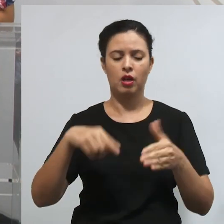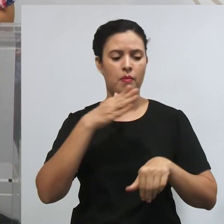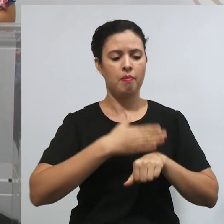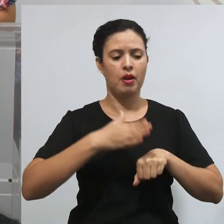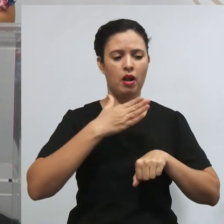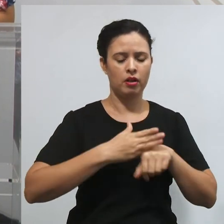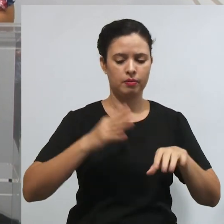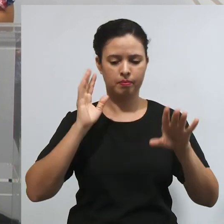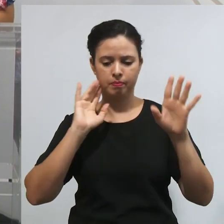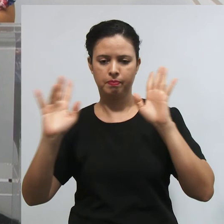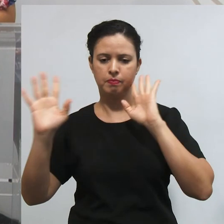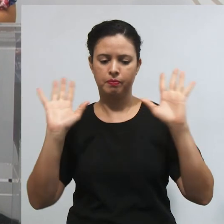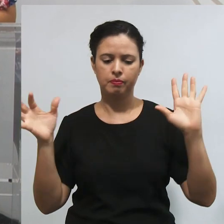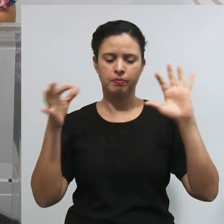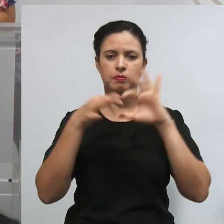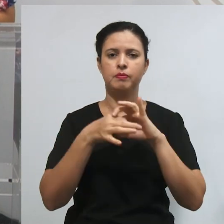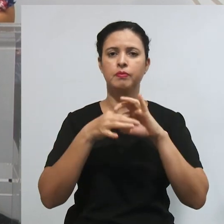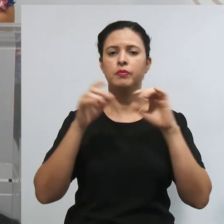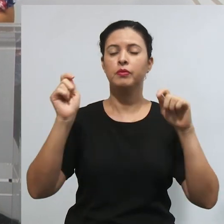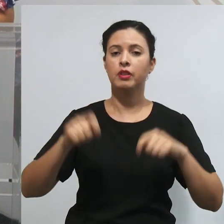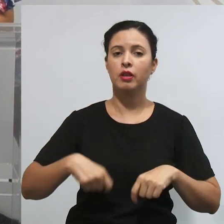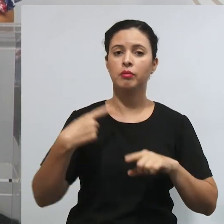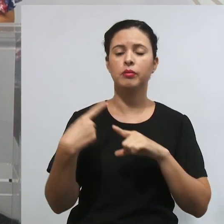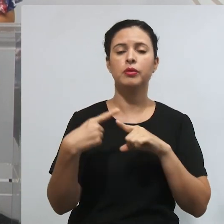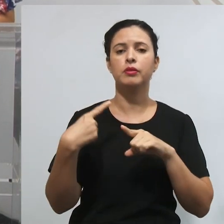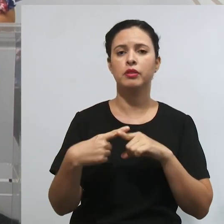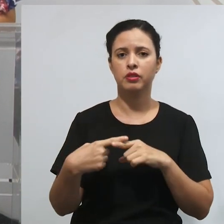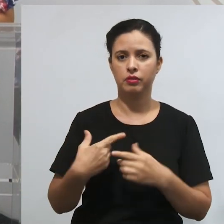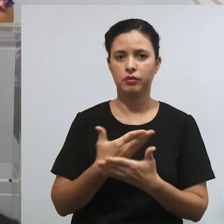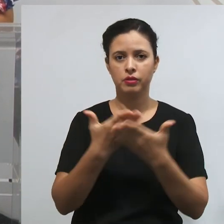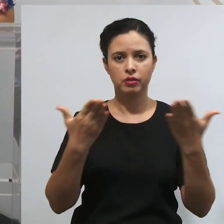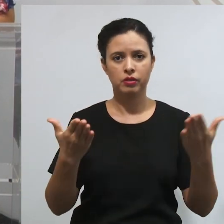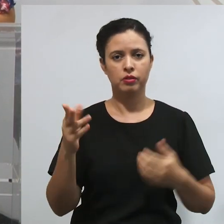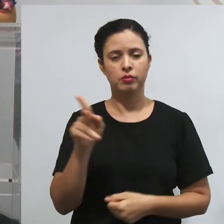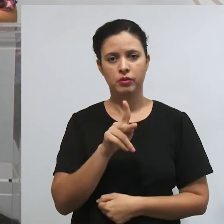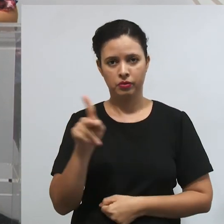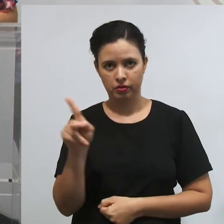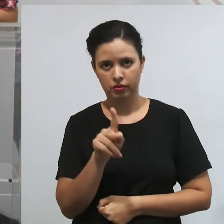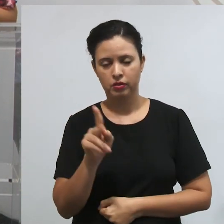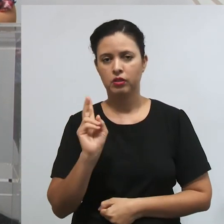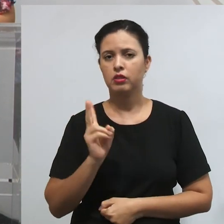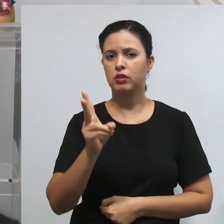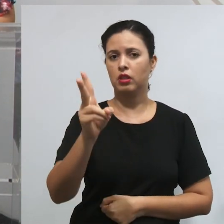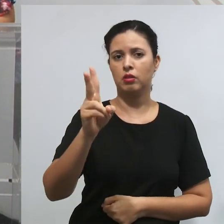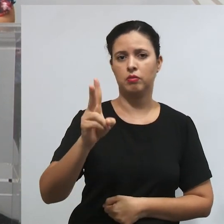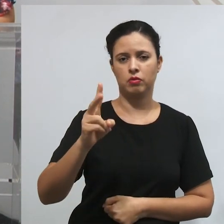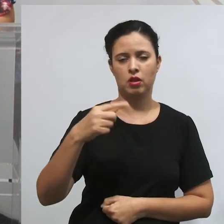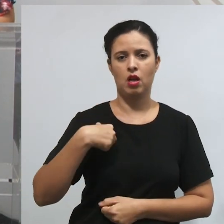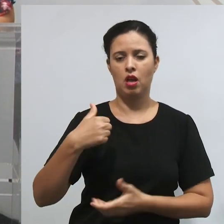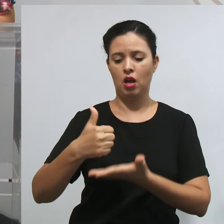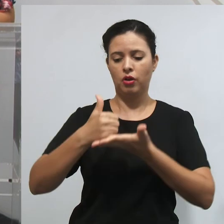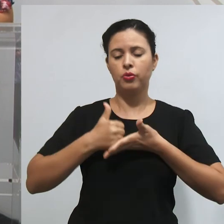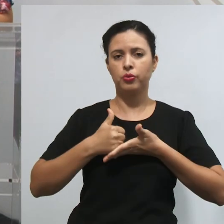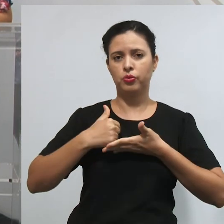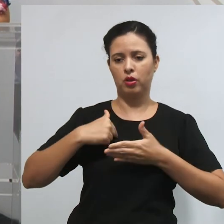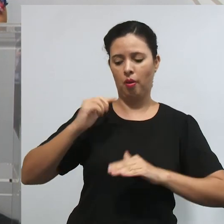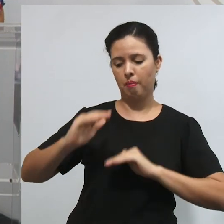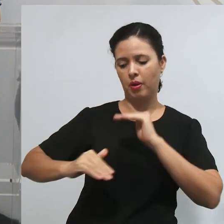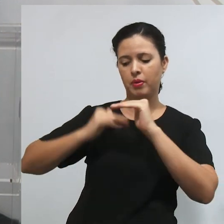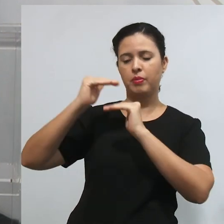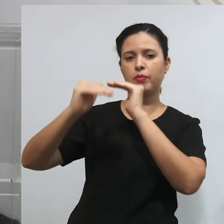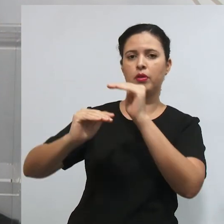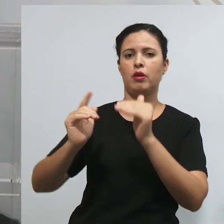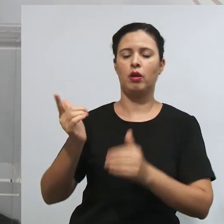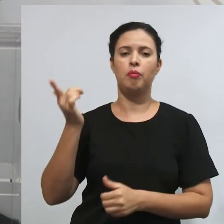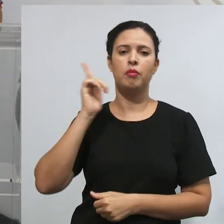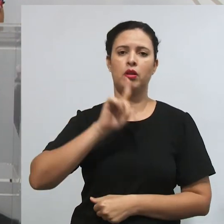reflexão. Isso é possível, por quê? Porque você, professor, você vai estar sempre melhorando a sua prática. E é assim que a gente melhora a